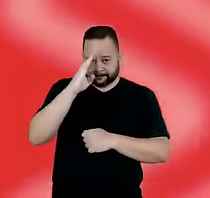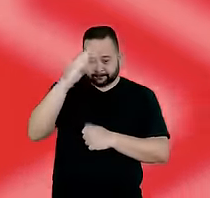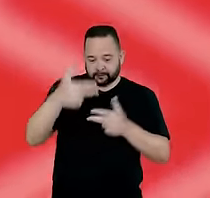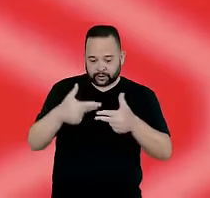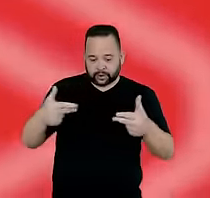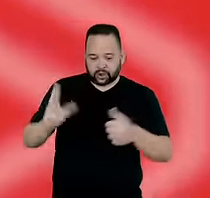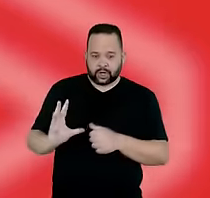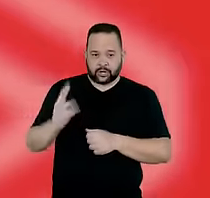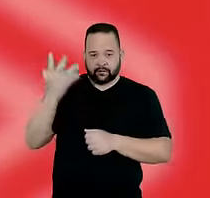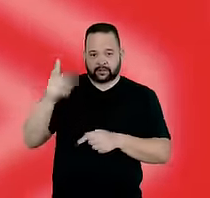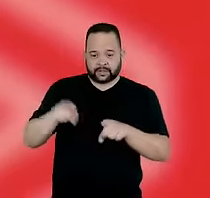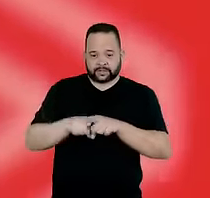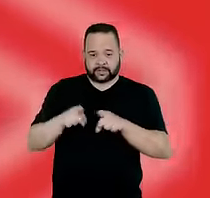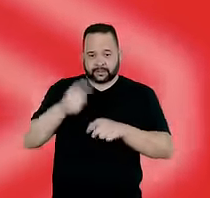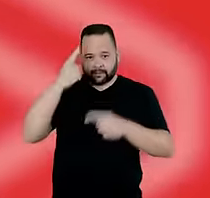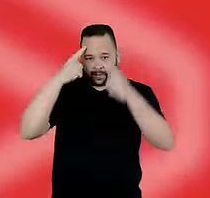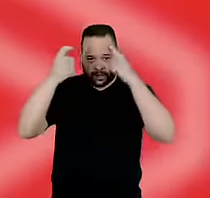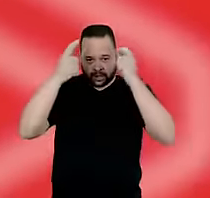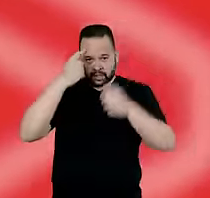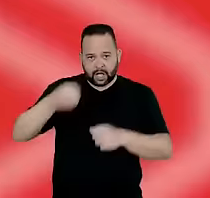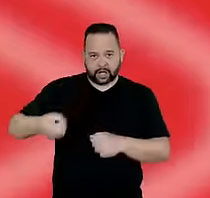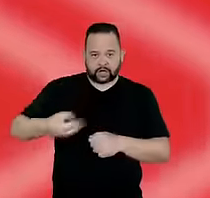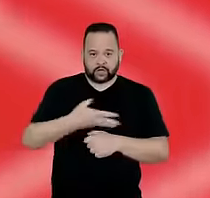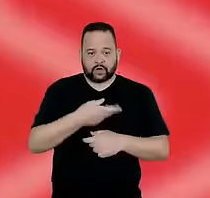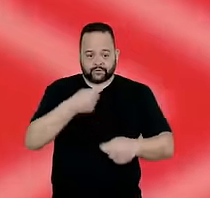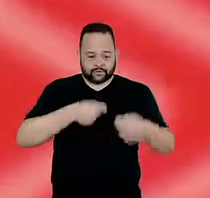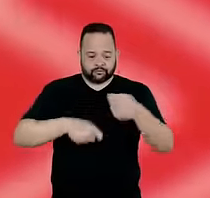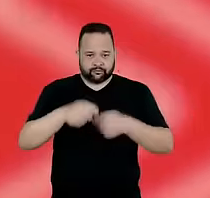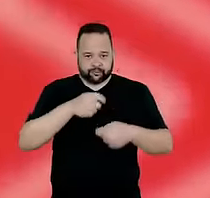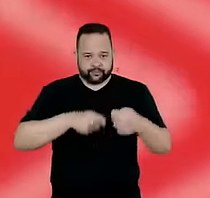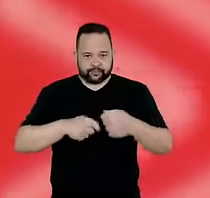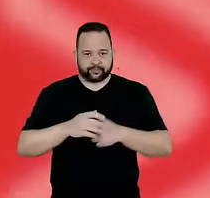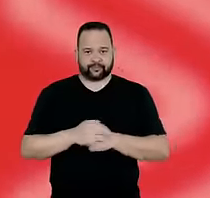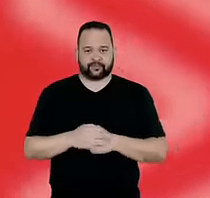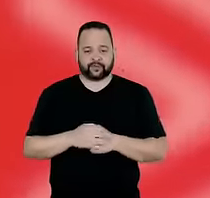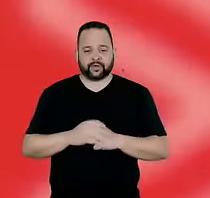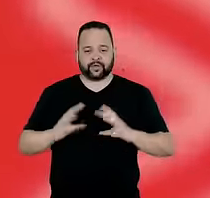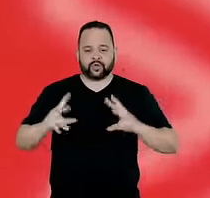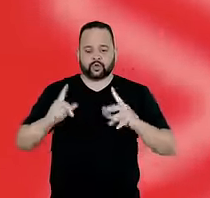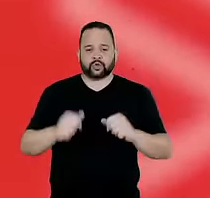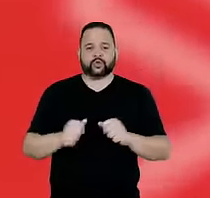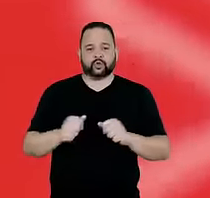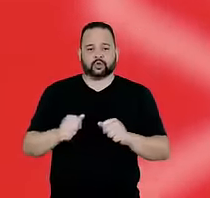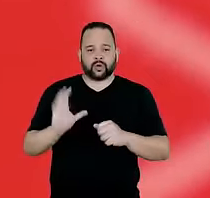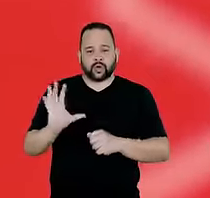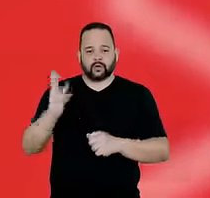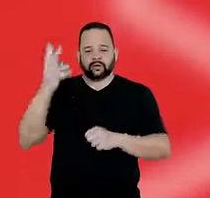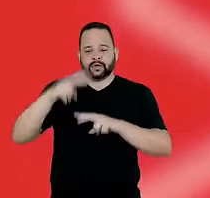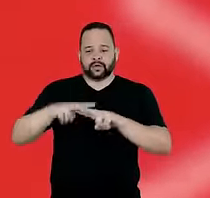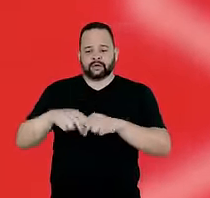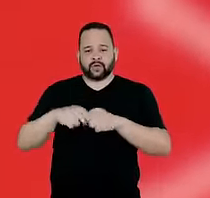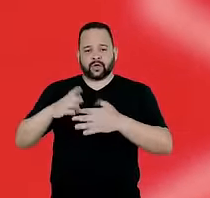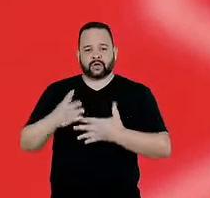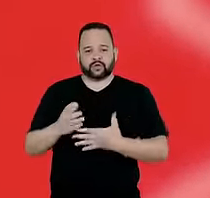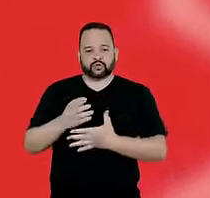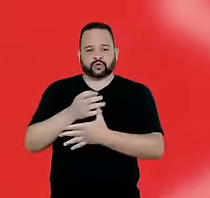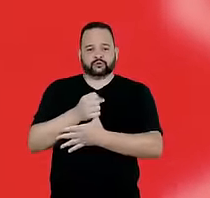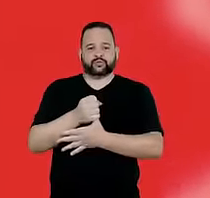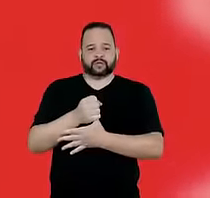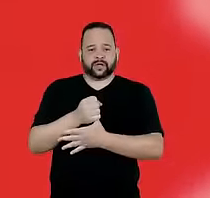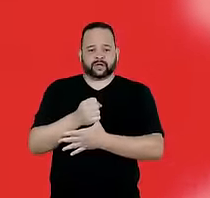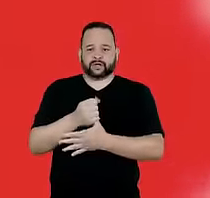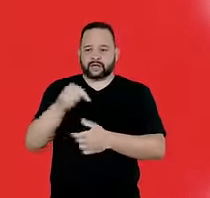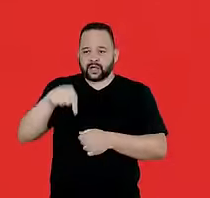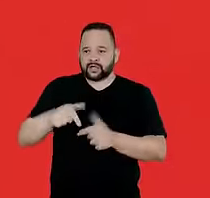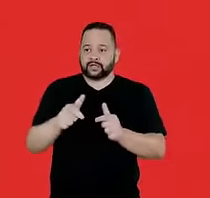do mercado e tudo isso se dá a partir do privilégio de ver um cenário sem filtros que mono aberto